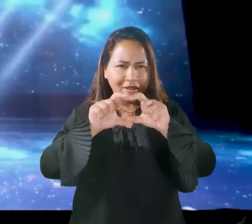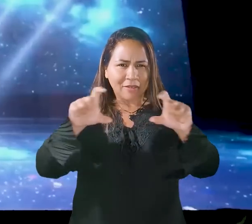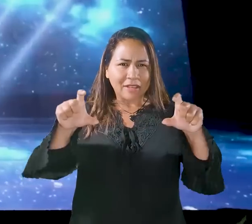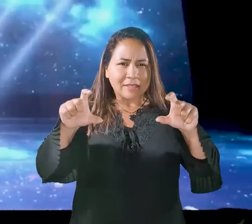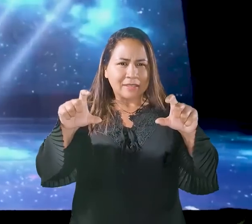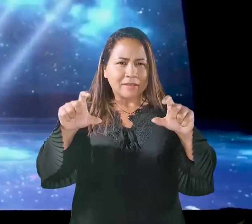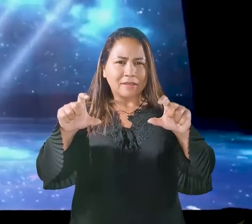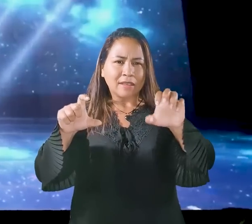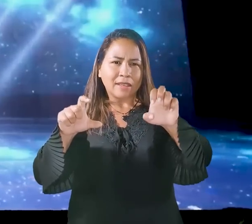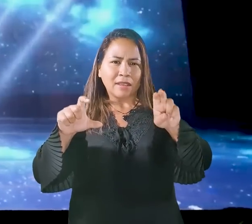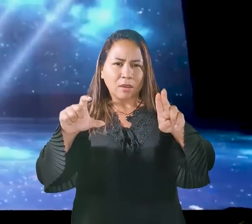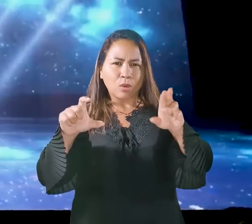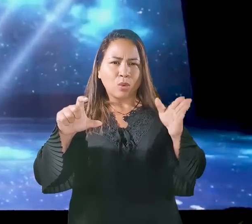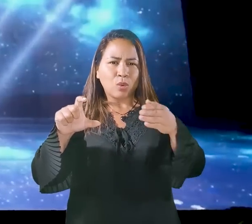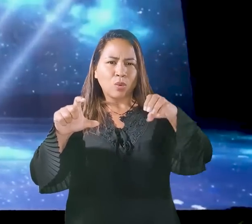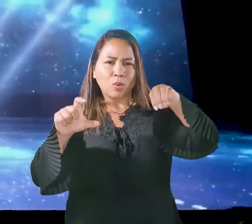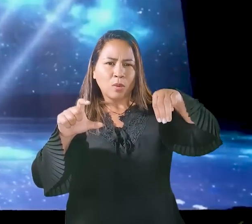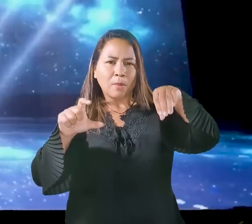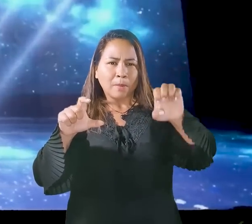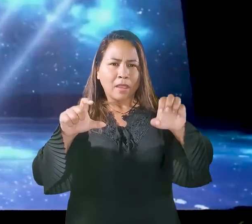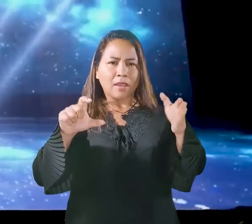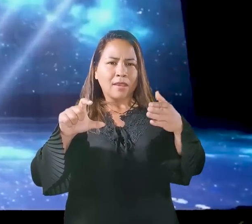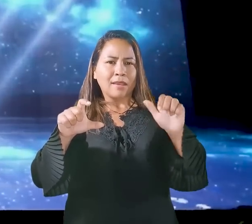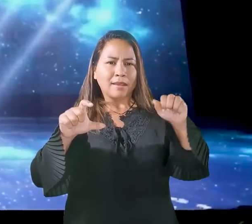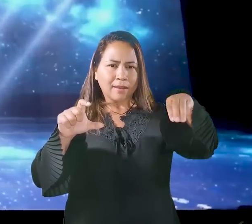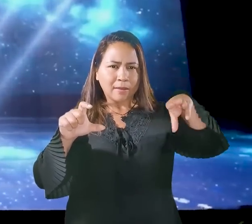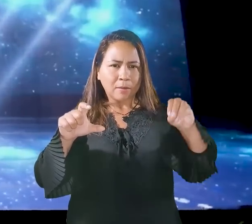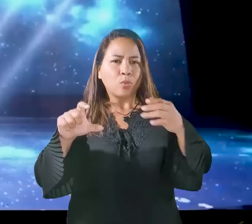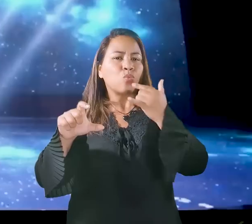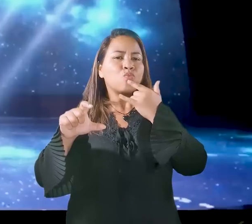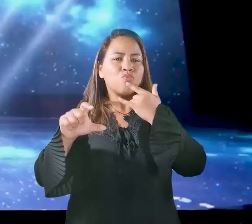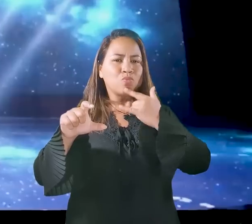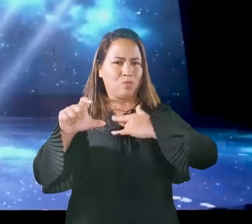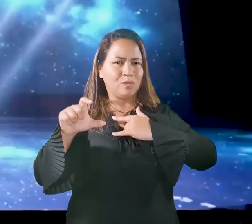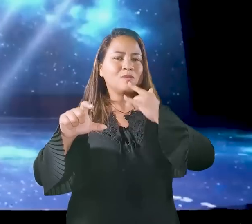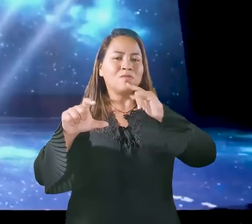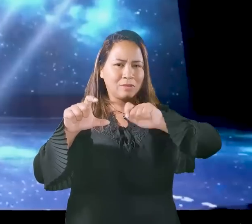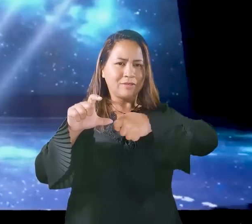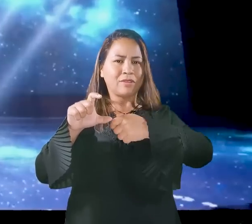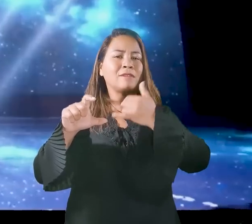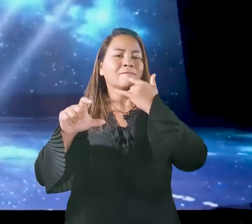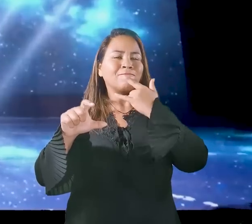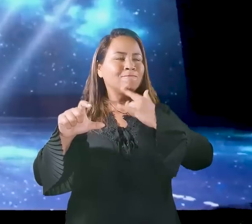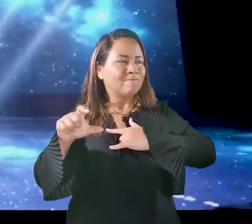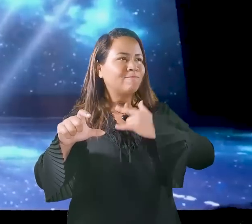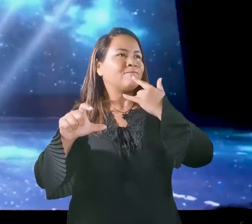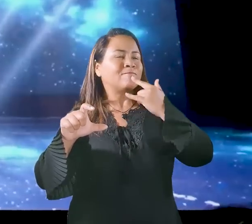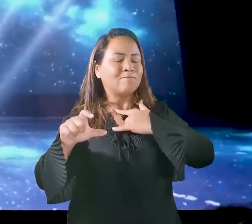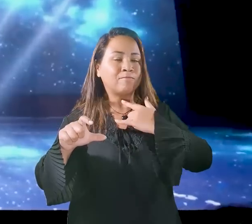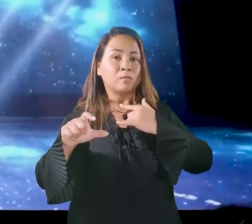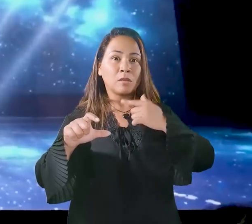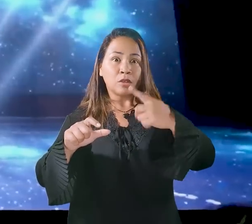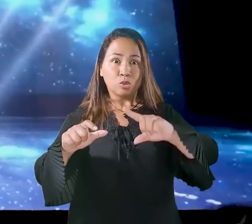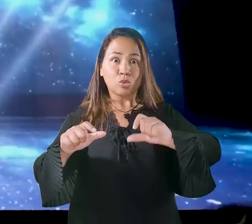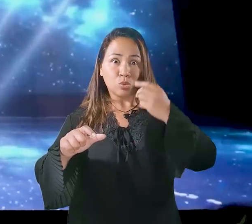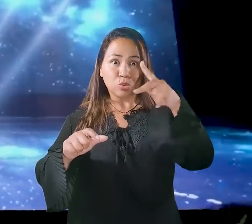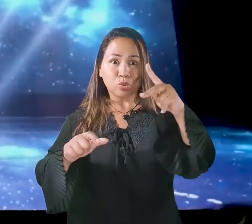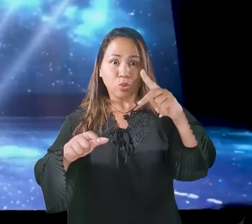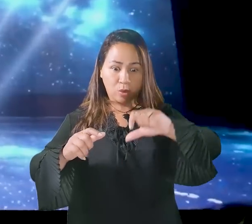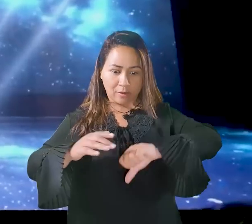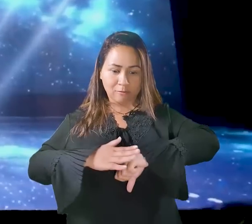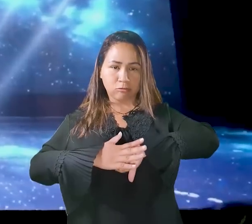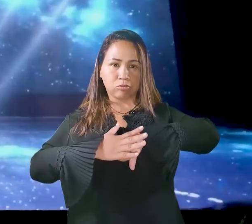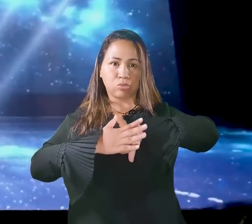você começa a desenvolver autoestima e amor próprio. Quando você diz eu me amo, você se conecta com a